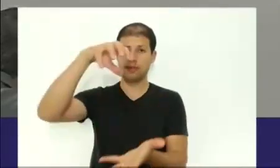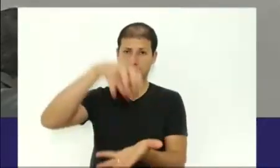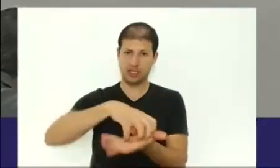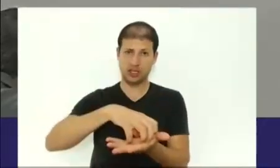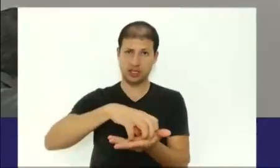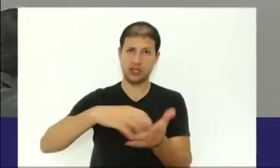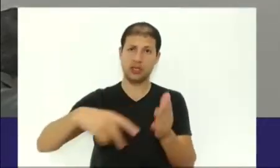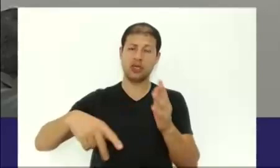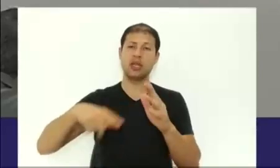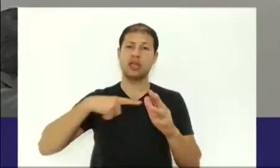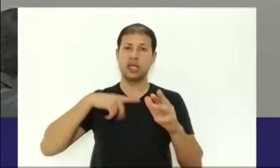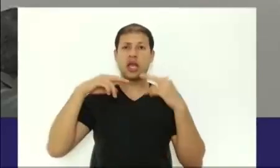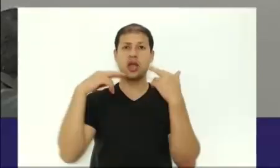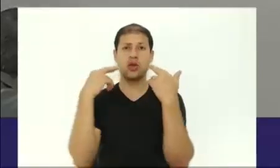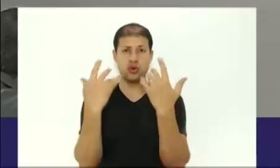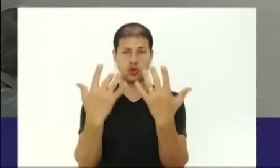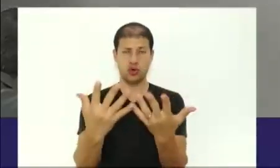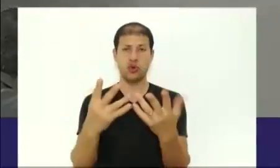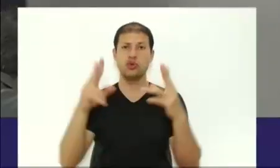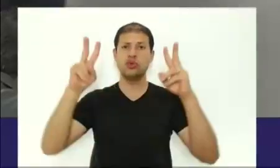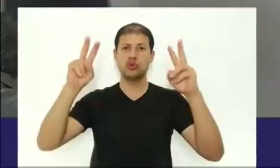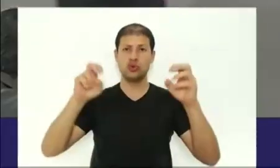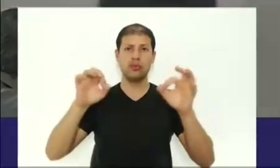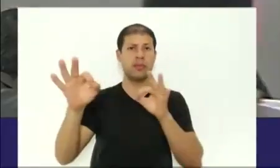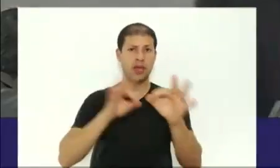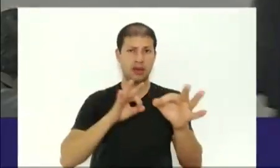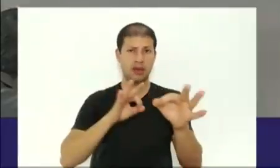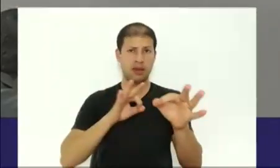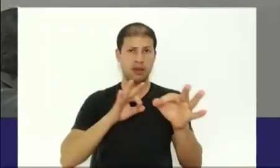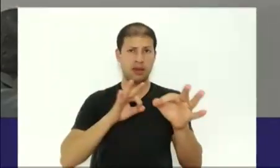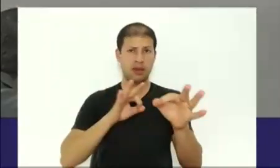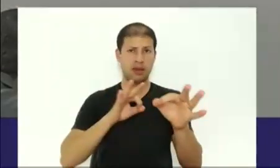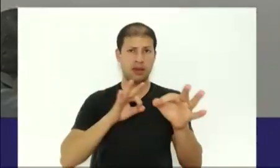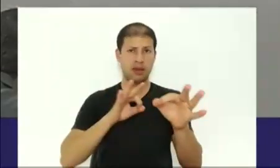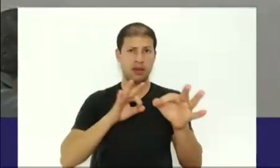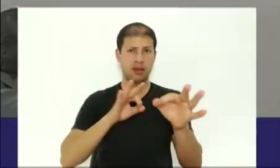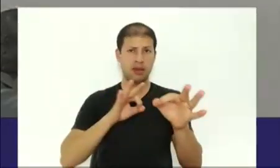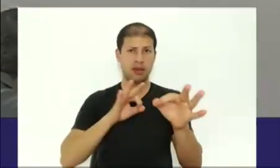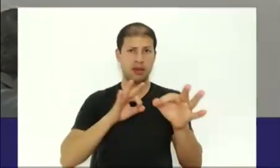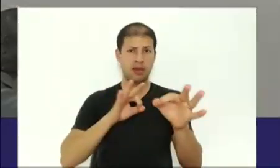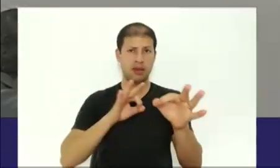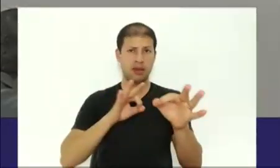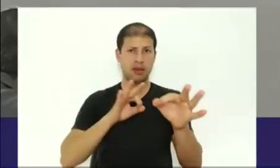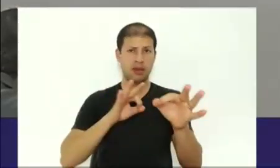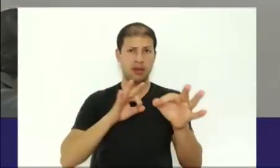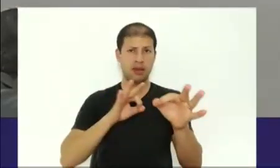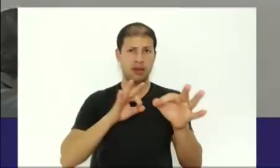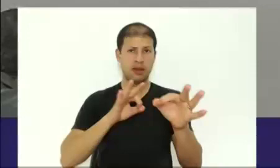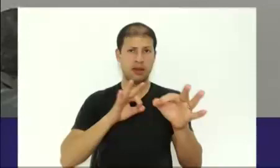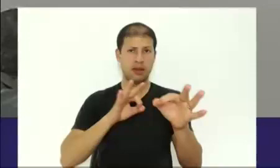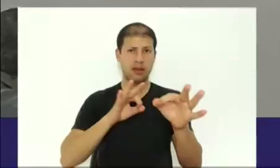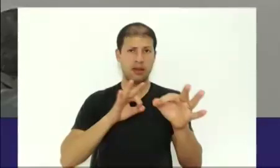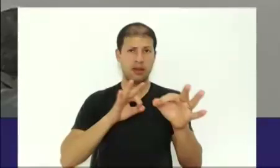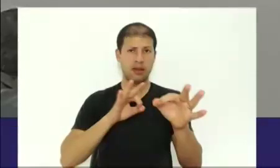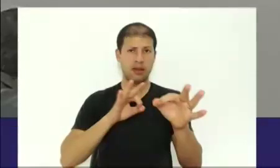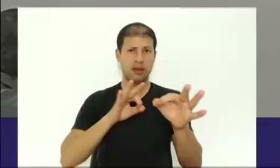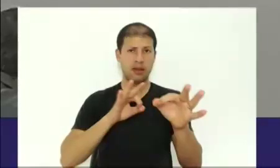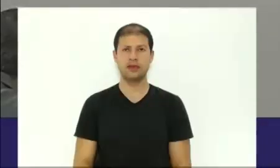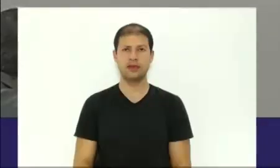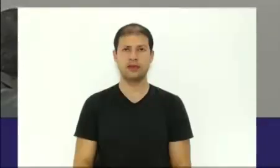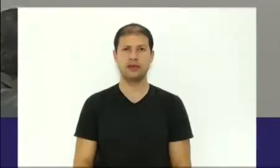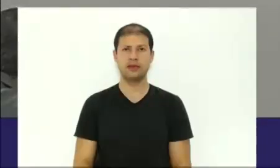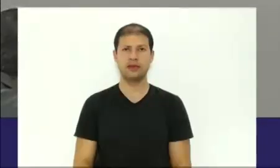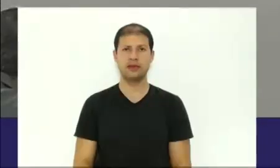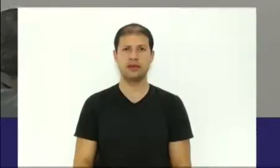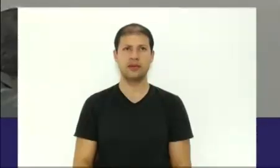audiências públicas referentes à elaboração do Plano Plurianual do Estado de São Paulo. Questão